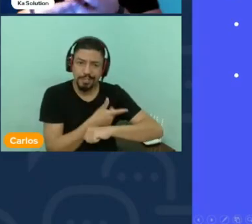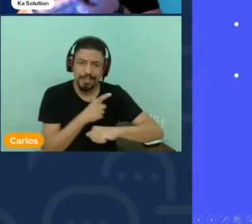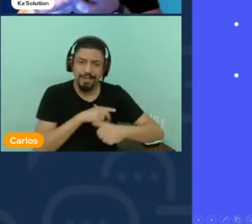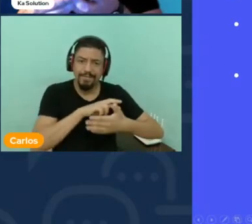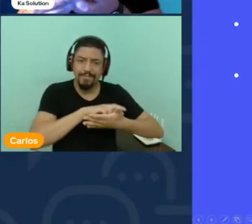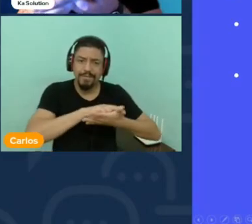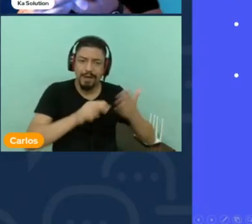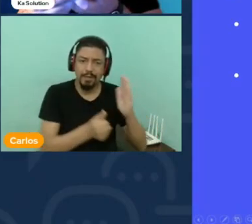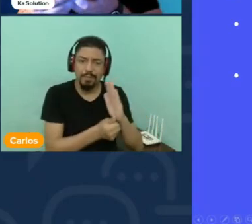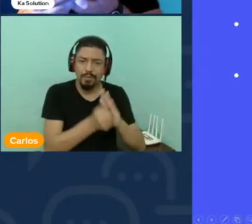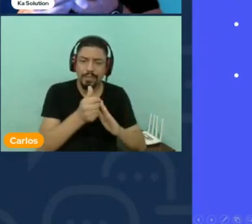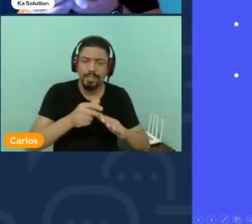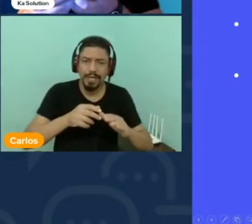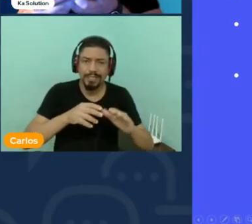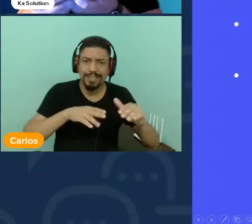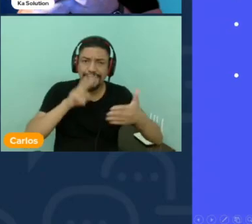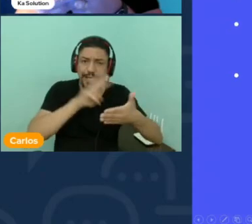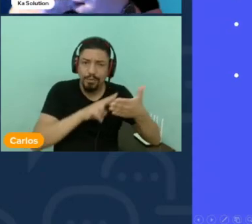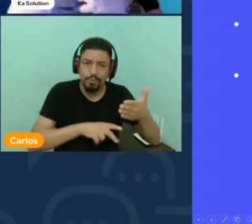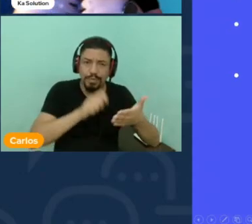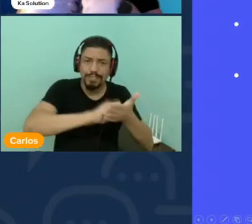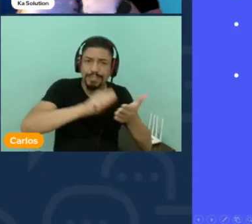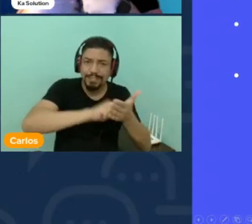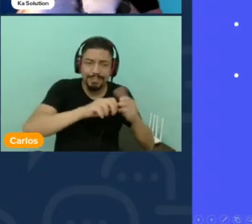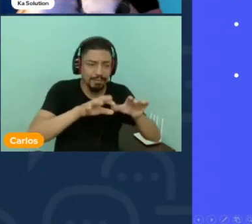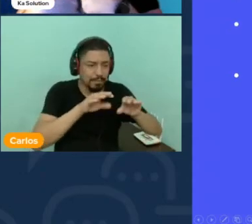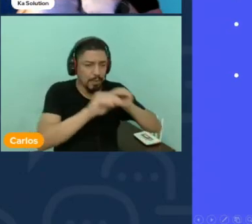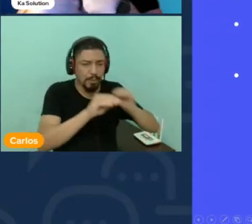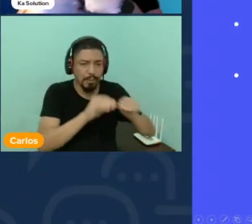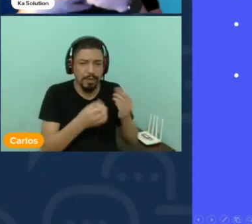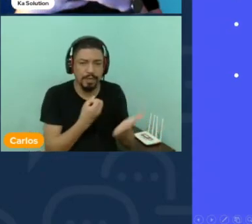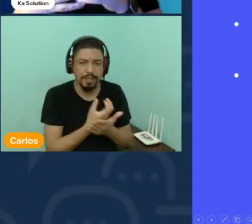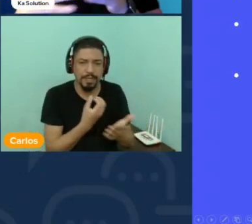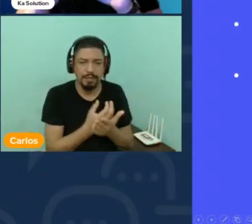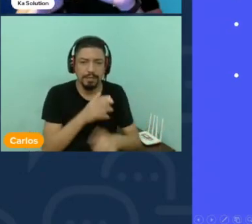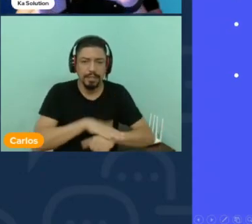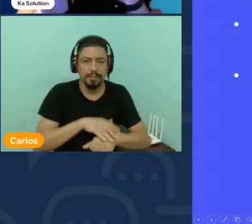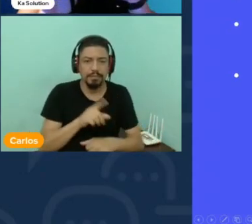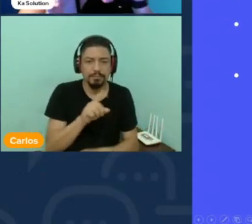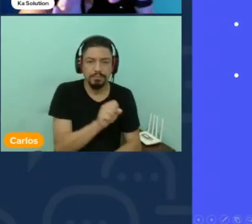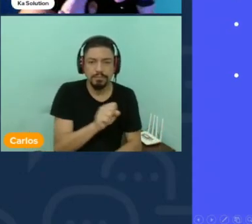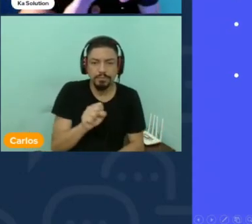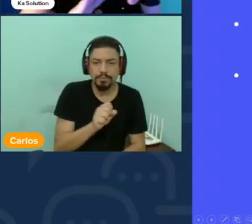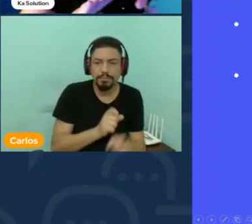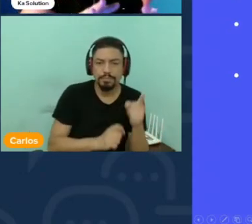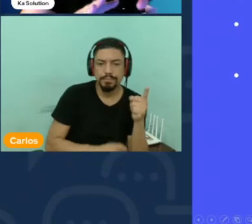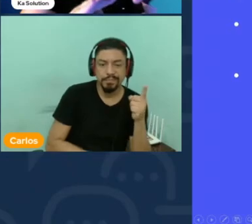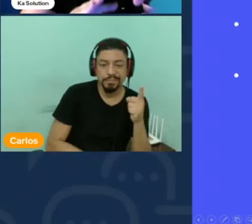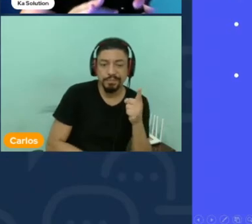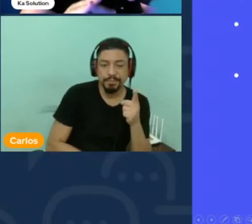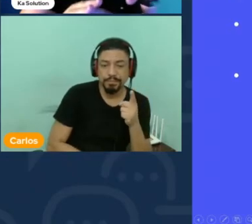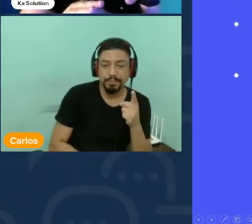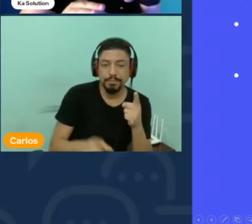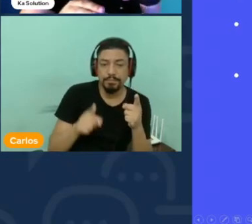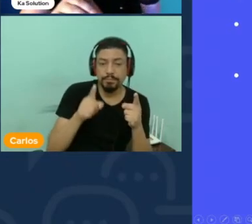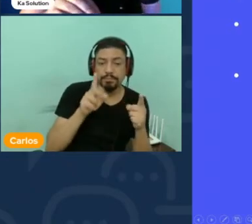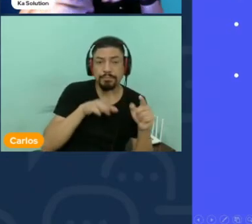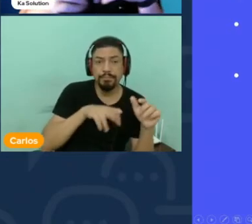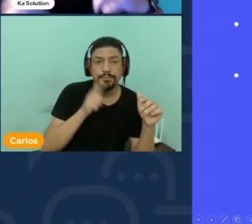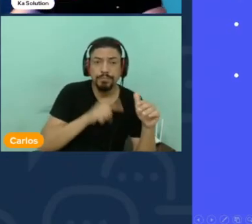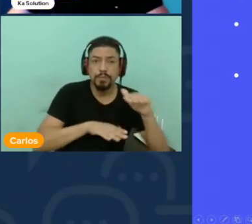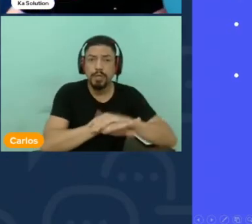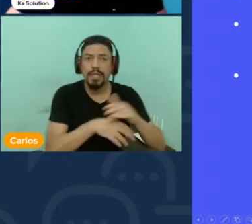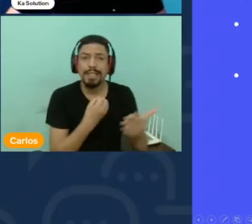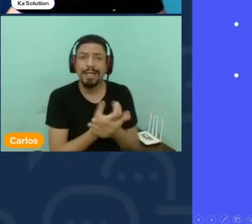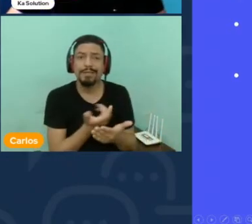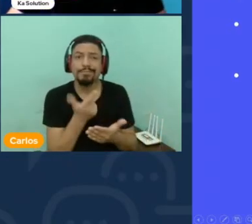por segundo. Eu tenho também discos ali onde eu vou guardar dados que não são tão acessados. Eu